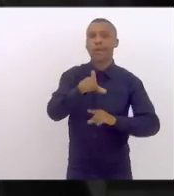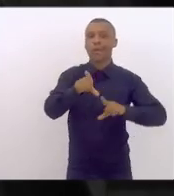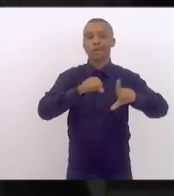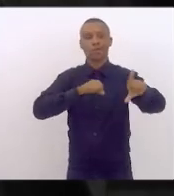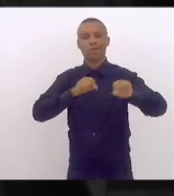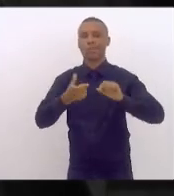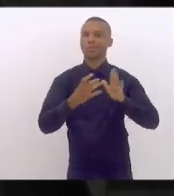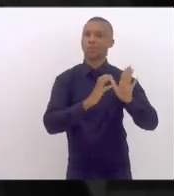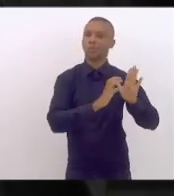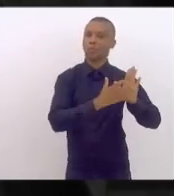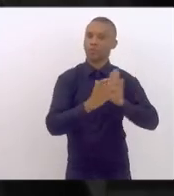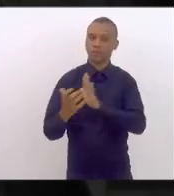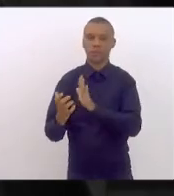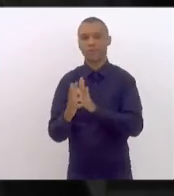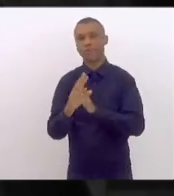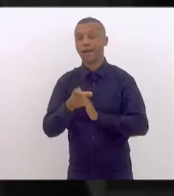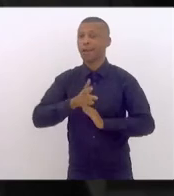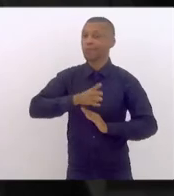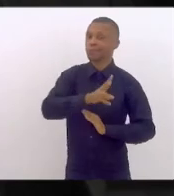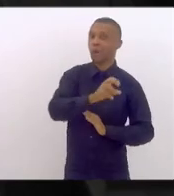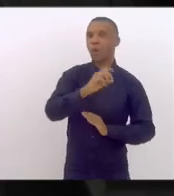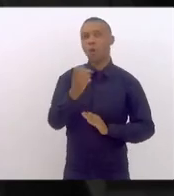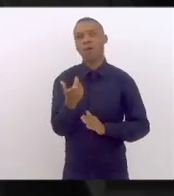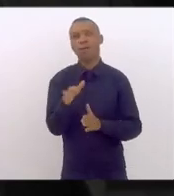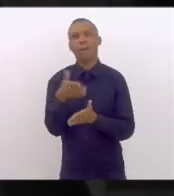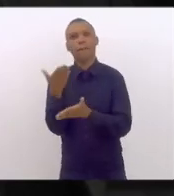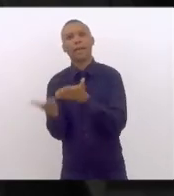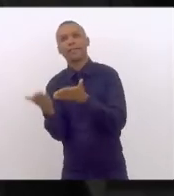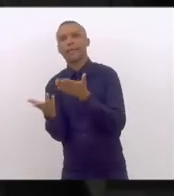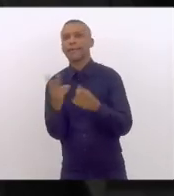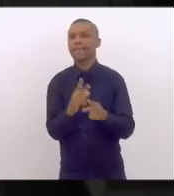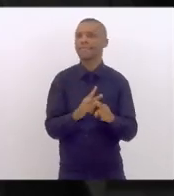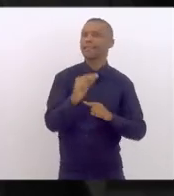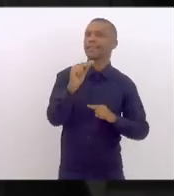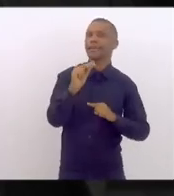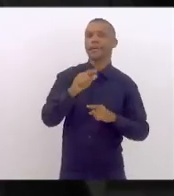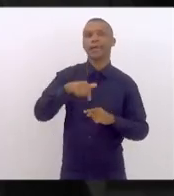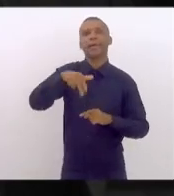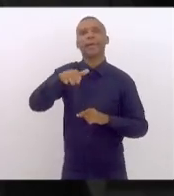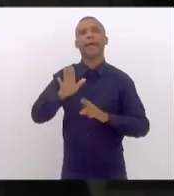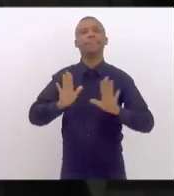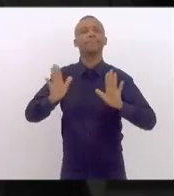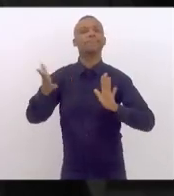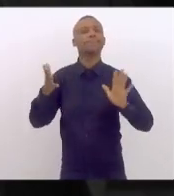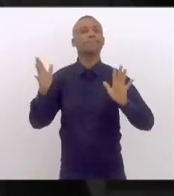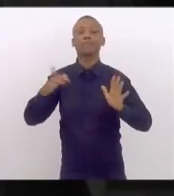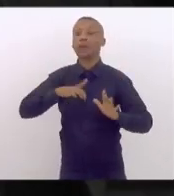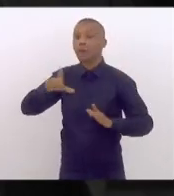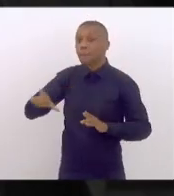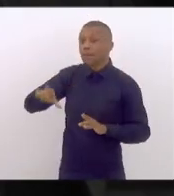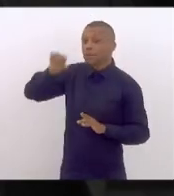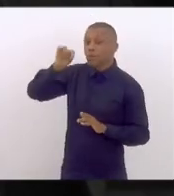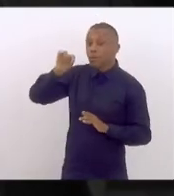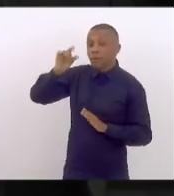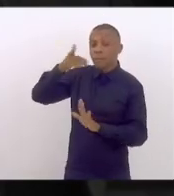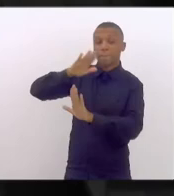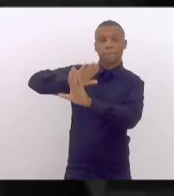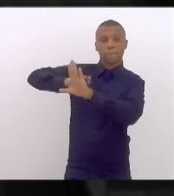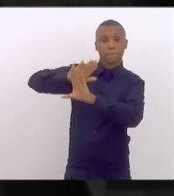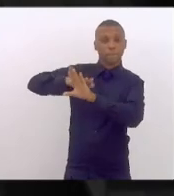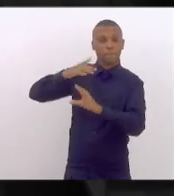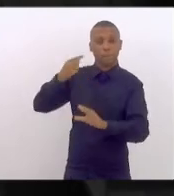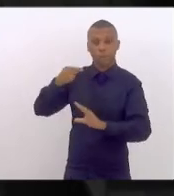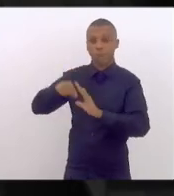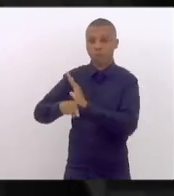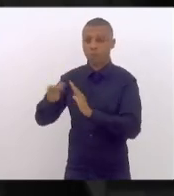prevalecer o dos partidos que vão ser derrotados de quem vai se eleger quem não vai se eleger há uma escolha ainda mais profunda do que